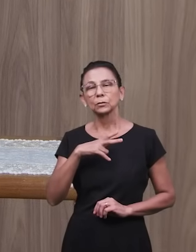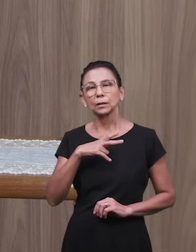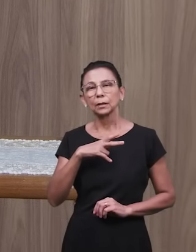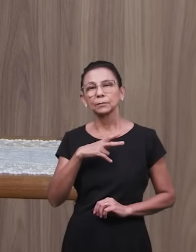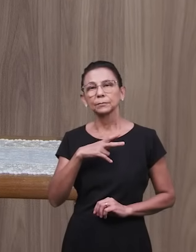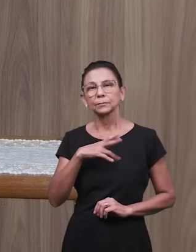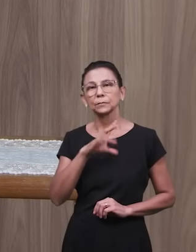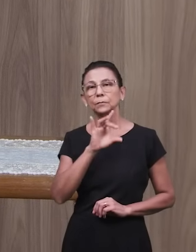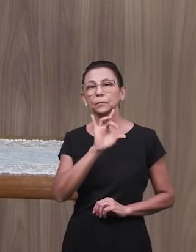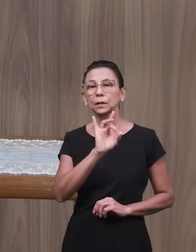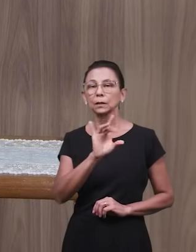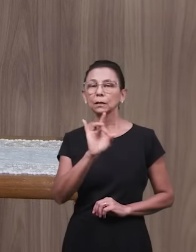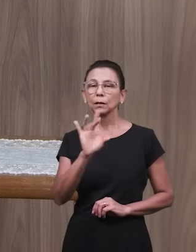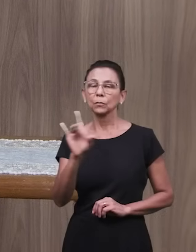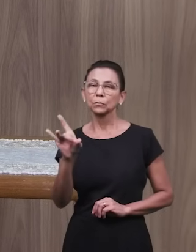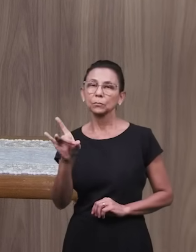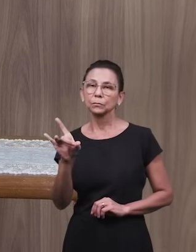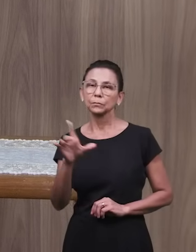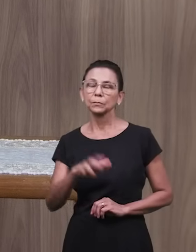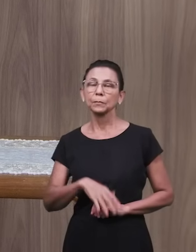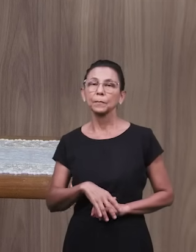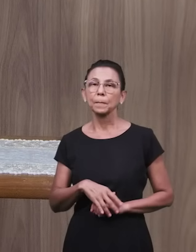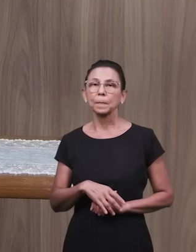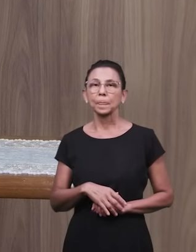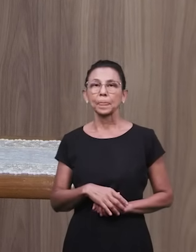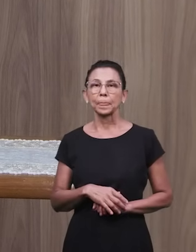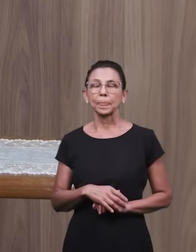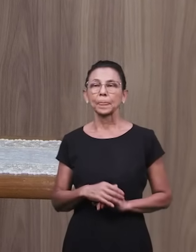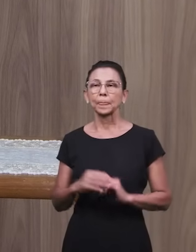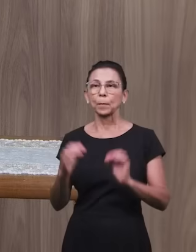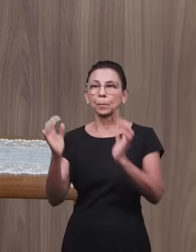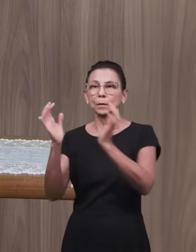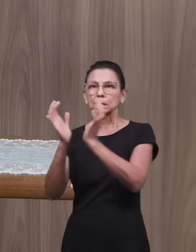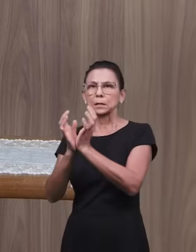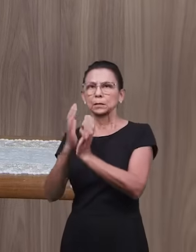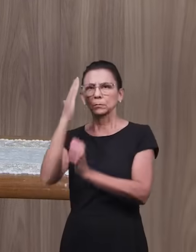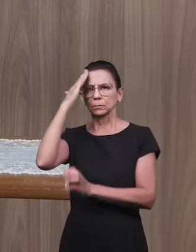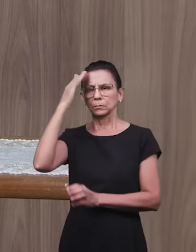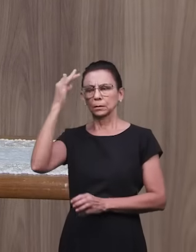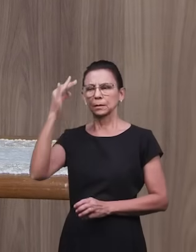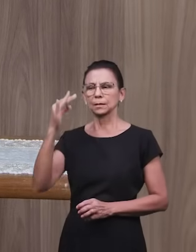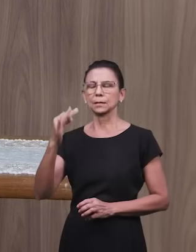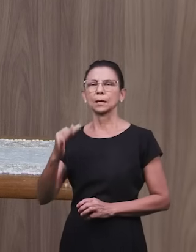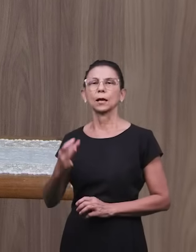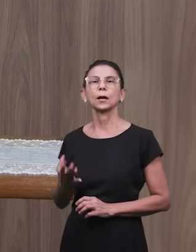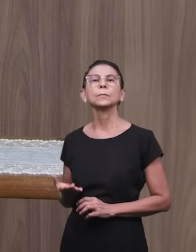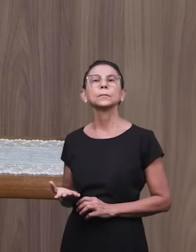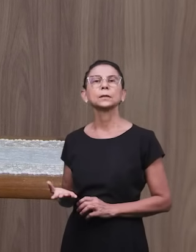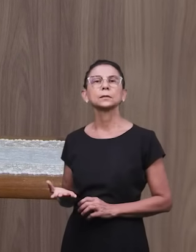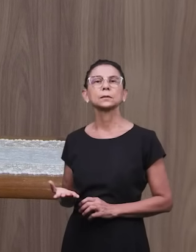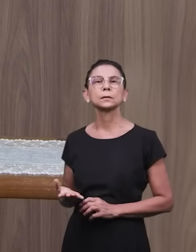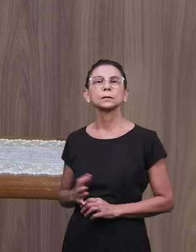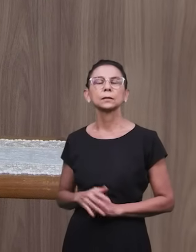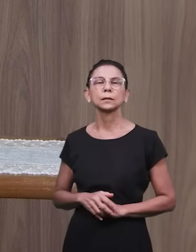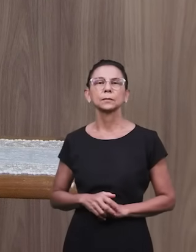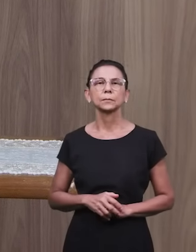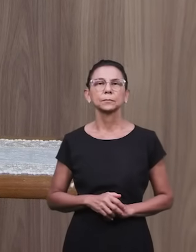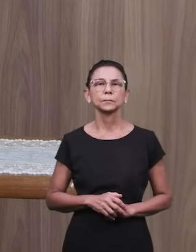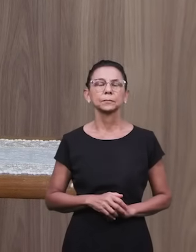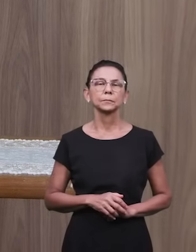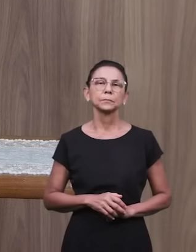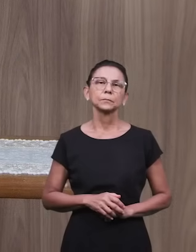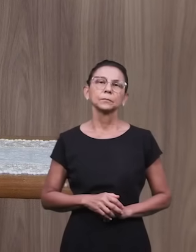E aqui, então, 5 eram prudentes, também simbólico. Podiam ser 3,